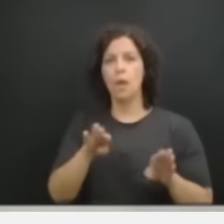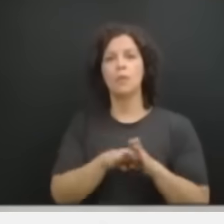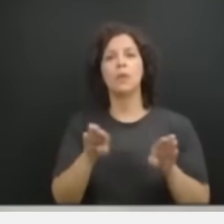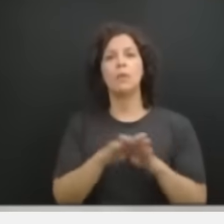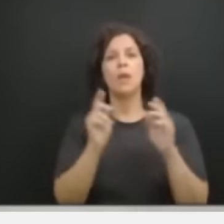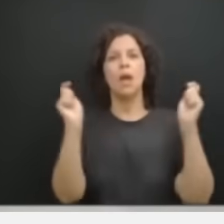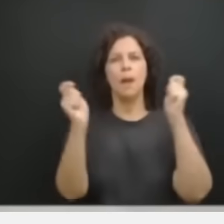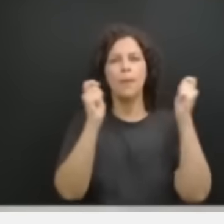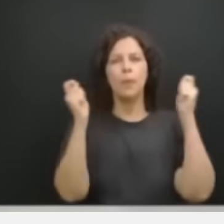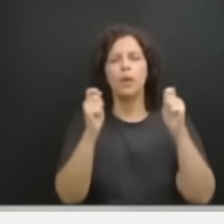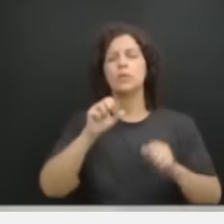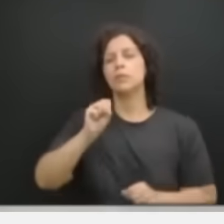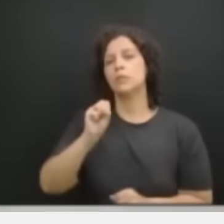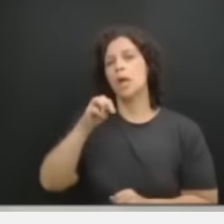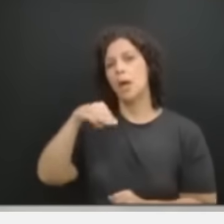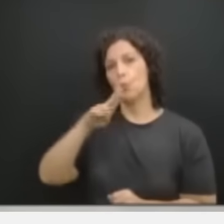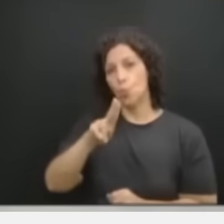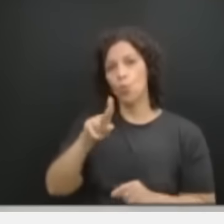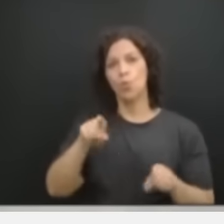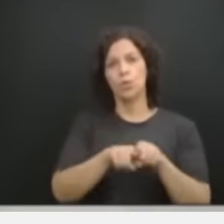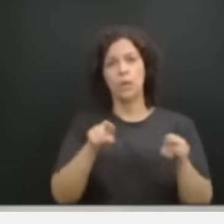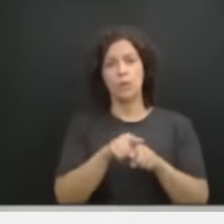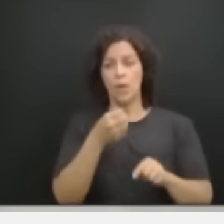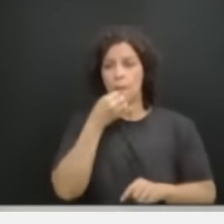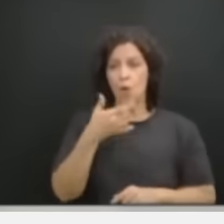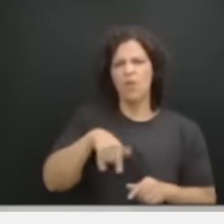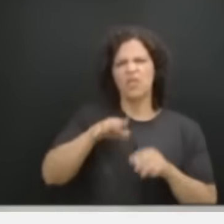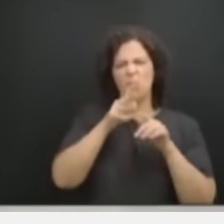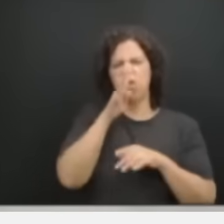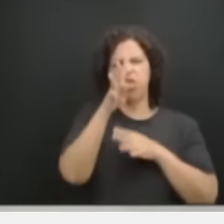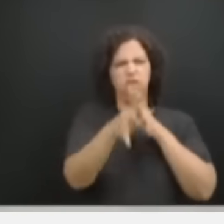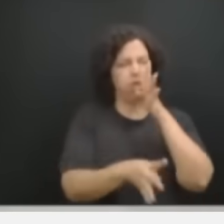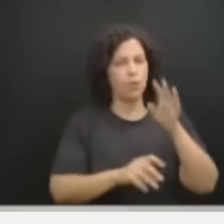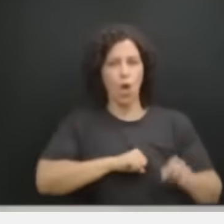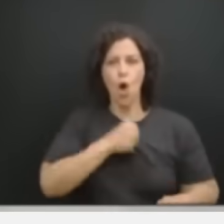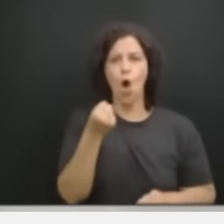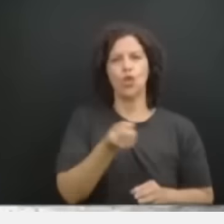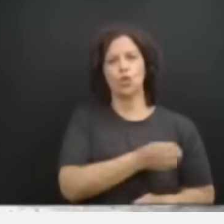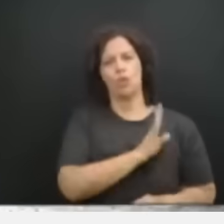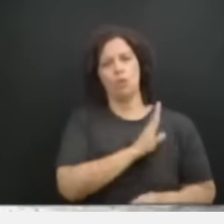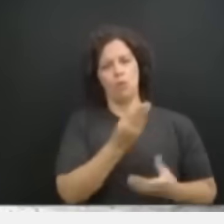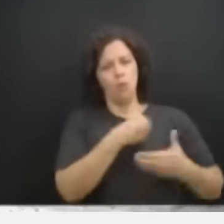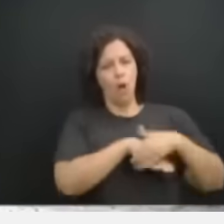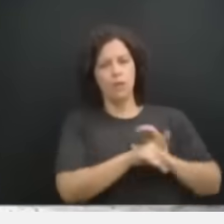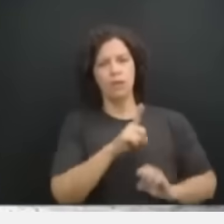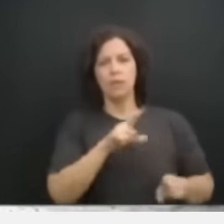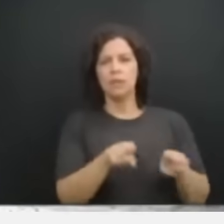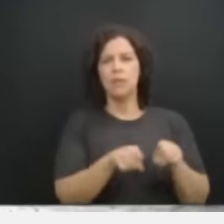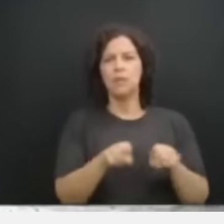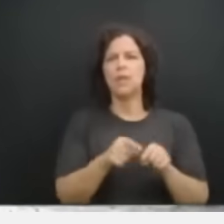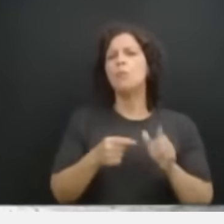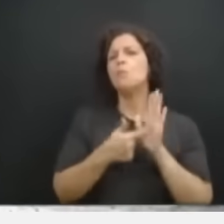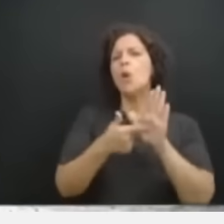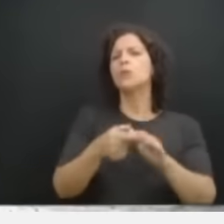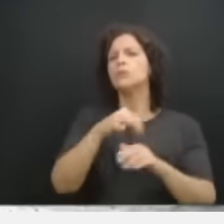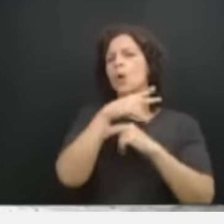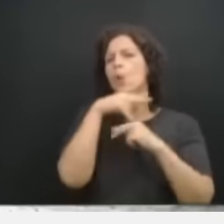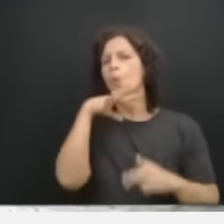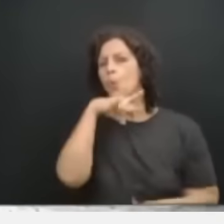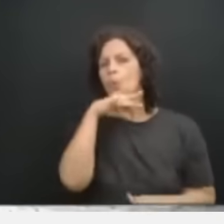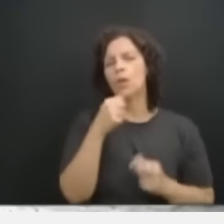SAMU tudo de bom vocês atacam porque vocês t o ódio no coração e só pregam O que é